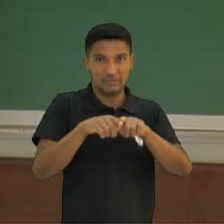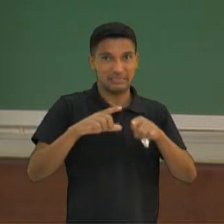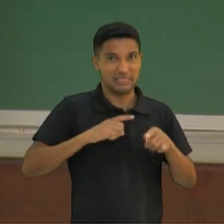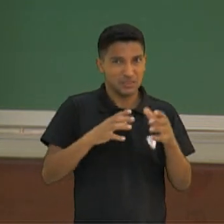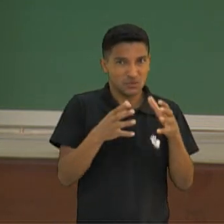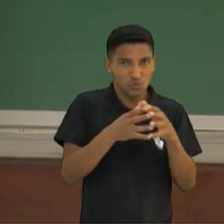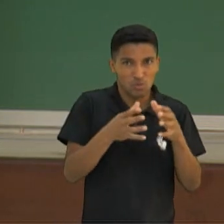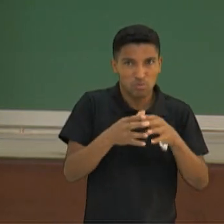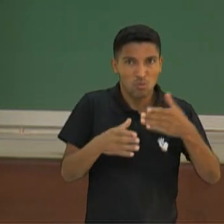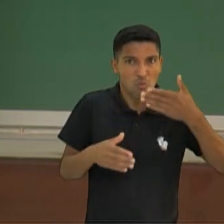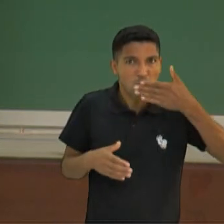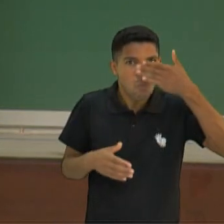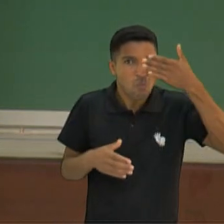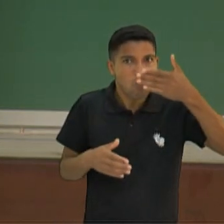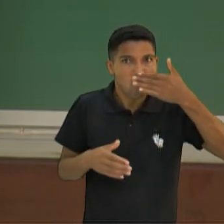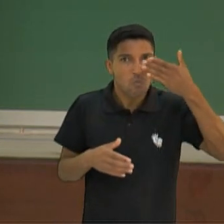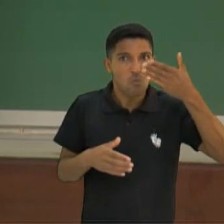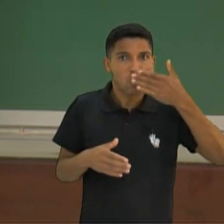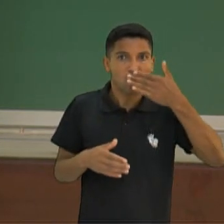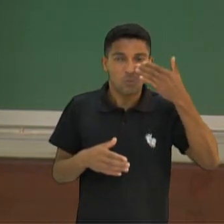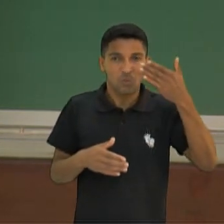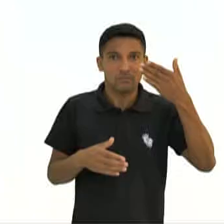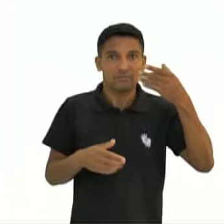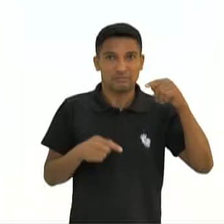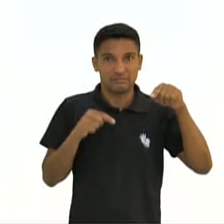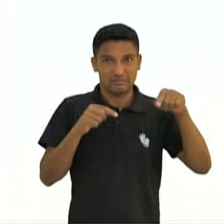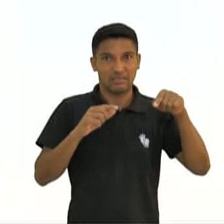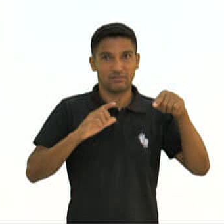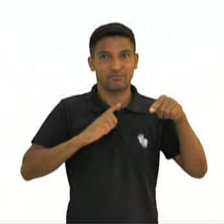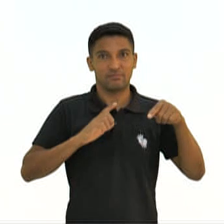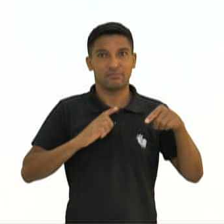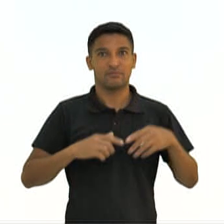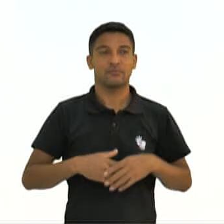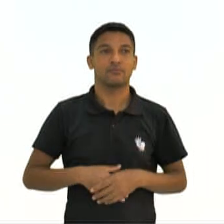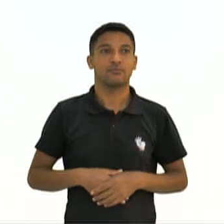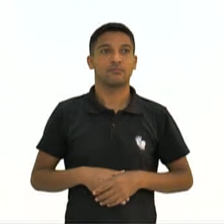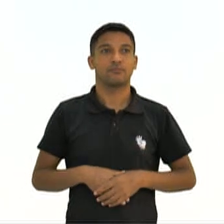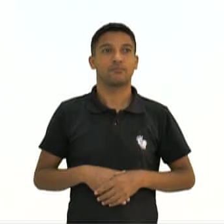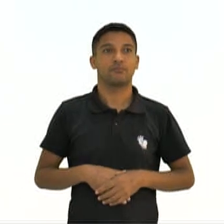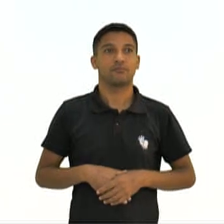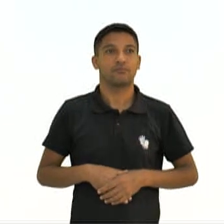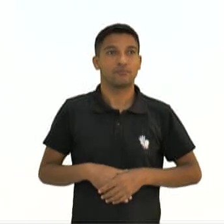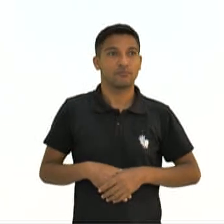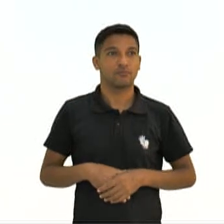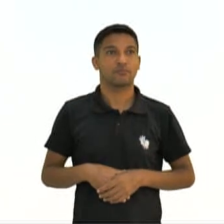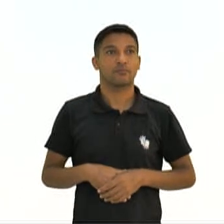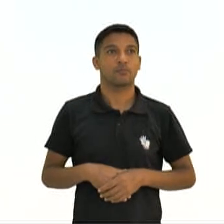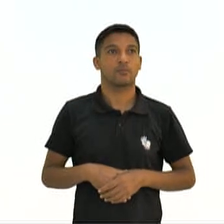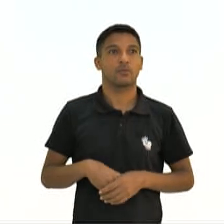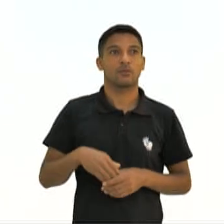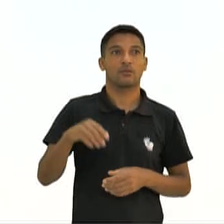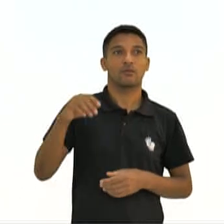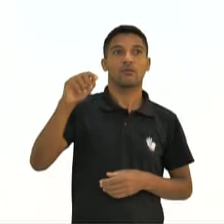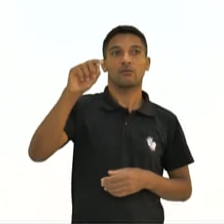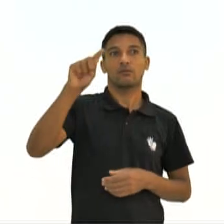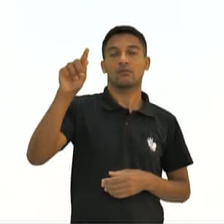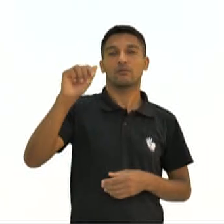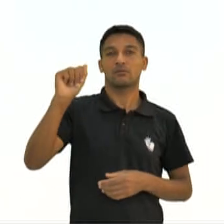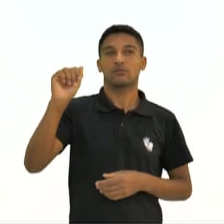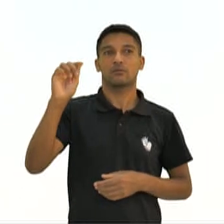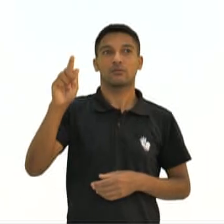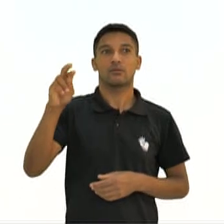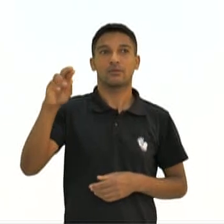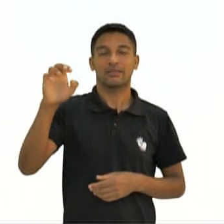a área urbana com certeza. Zagreb, na Croácia, também, né, a corrupção acaba influenciando